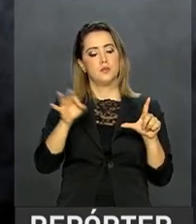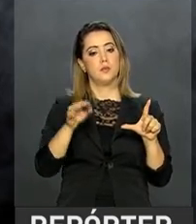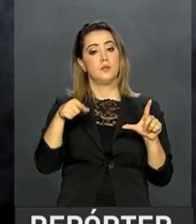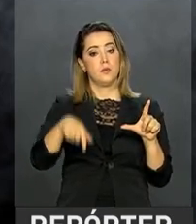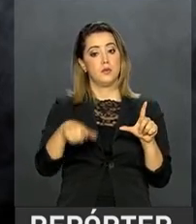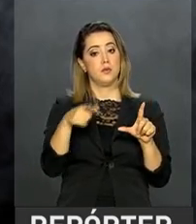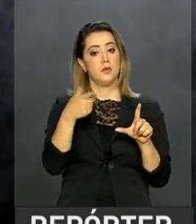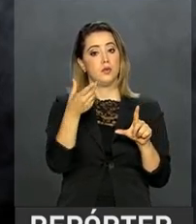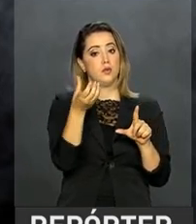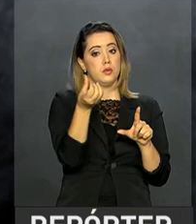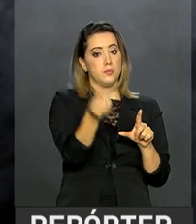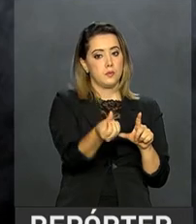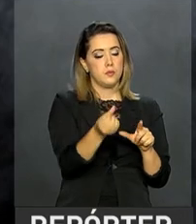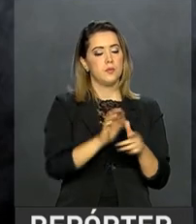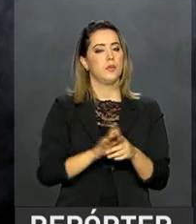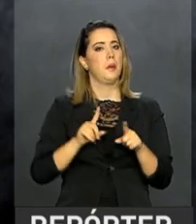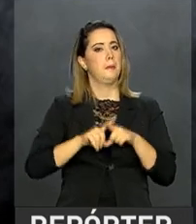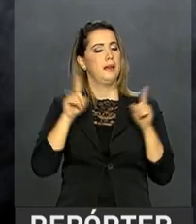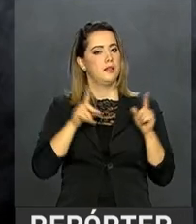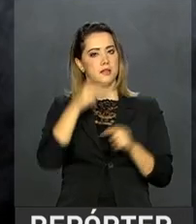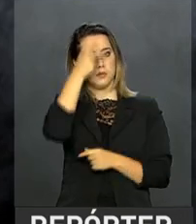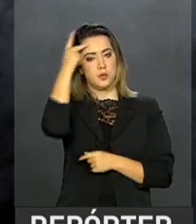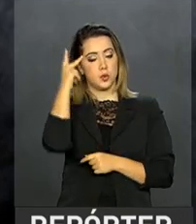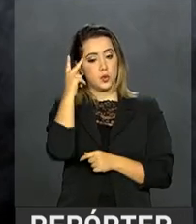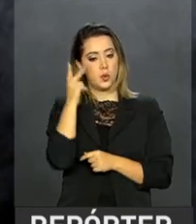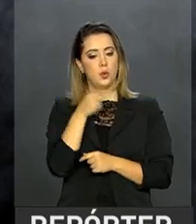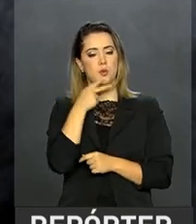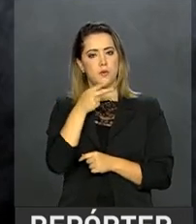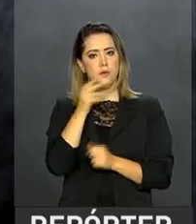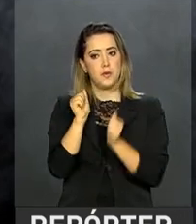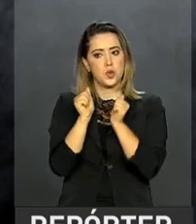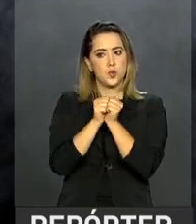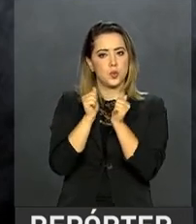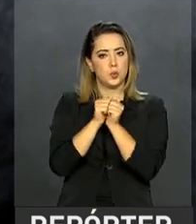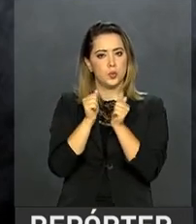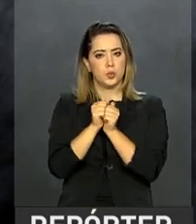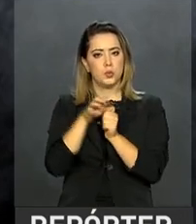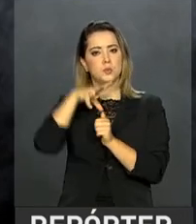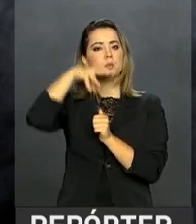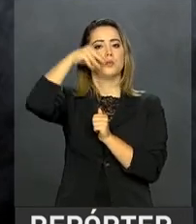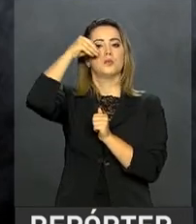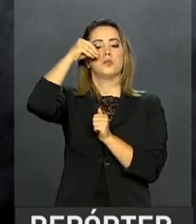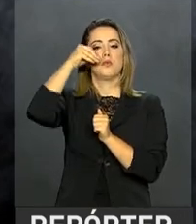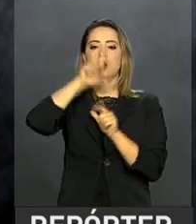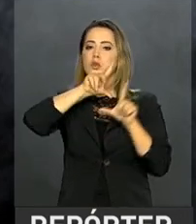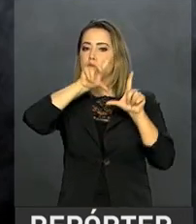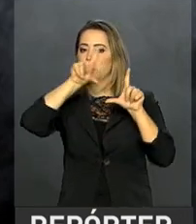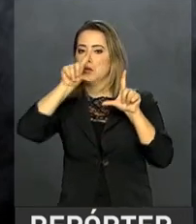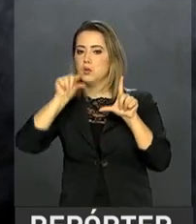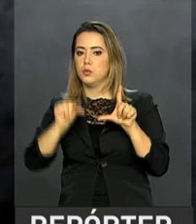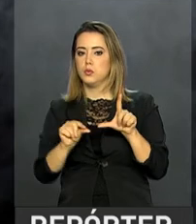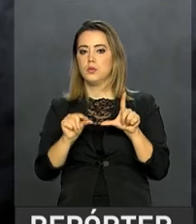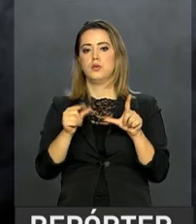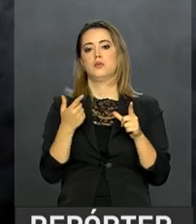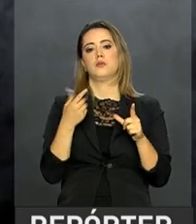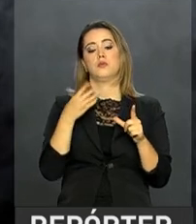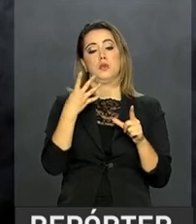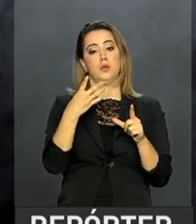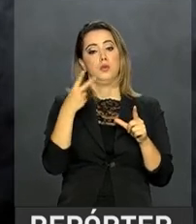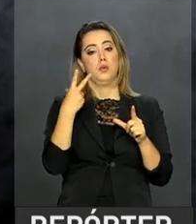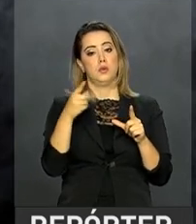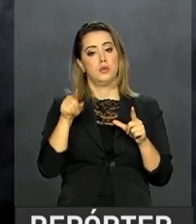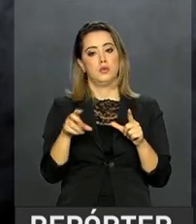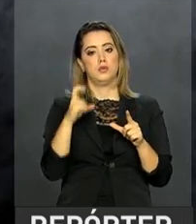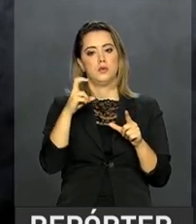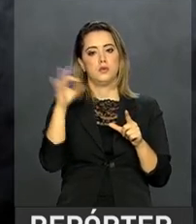10,2% em 2016. Já o número de fumantes passivos caiu 42,5% em 8 anos. A